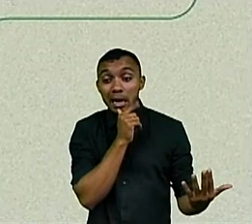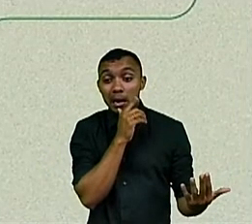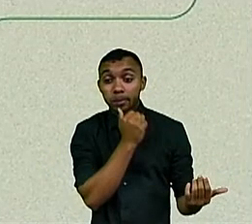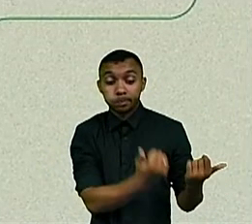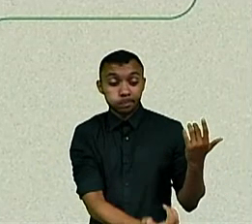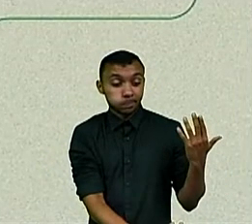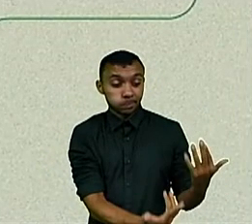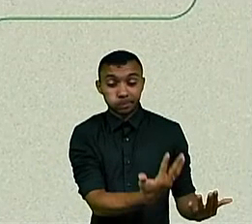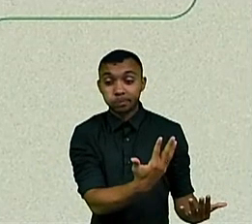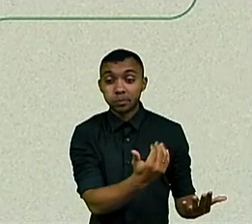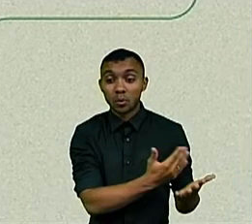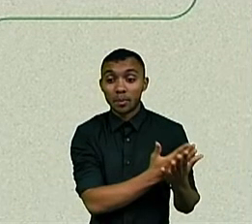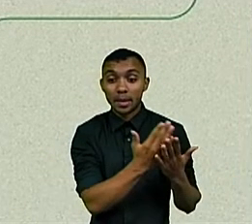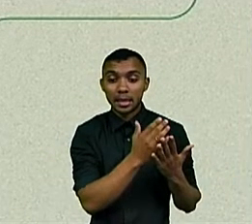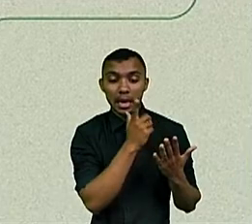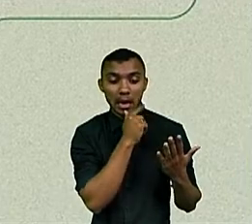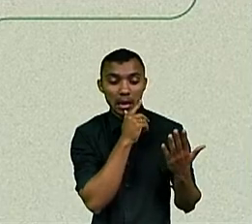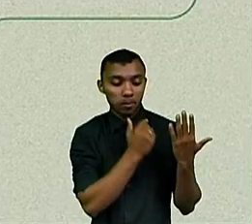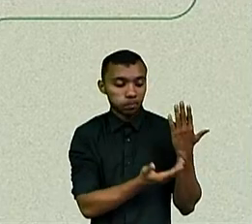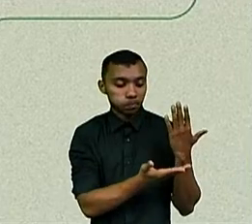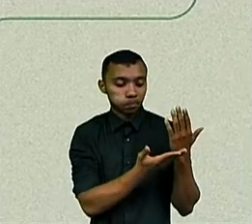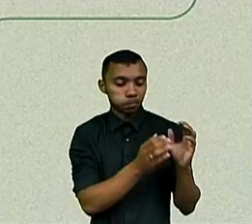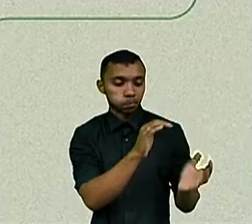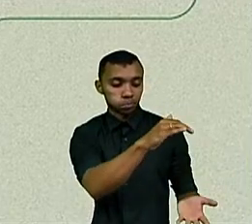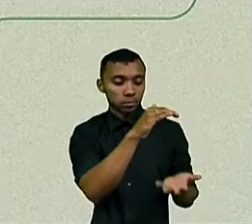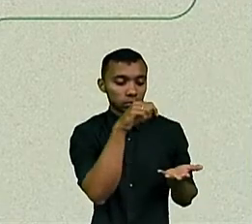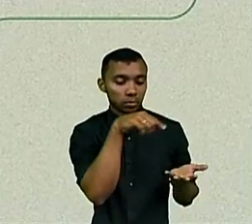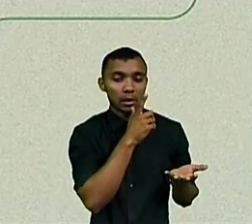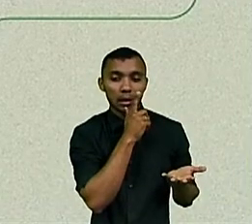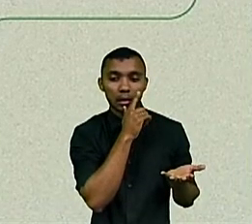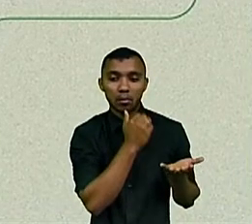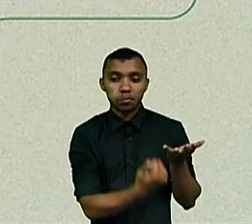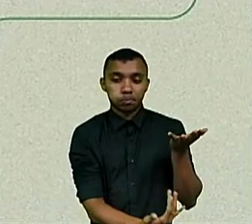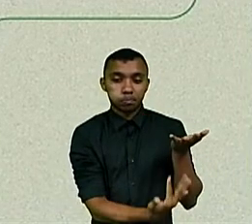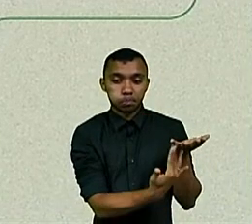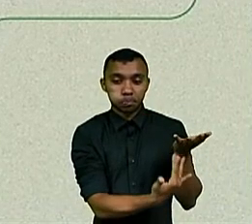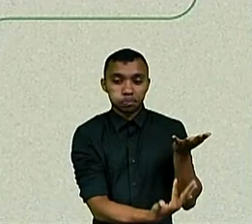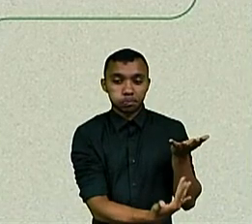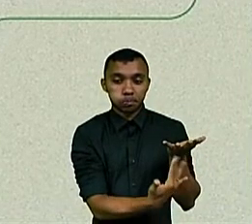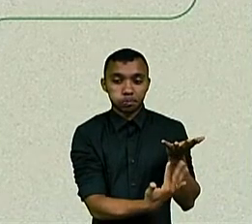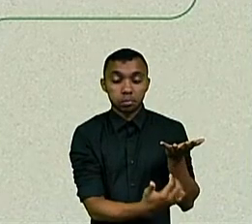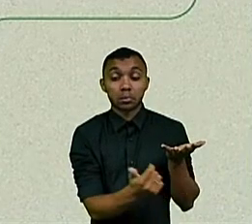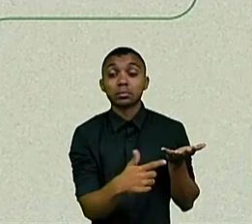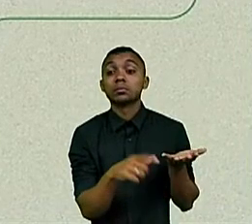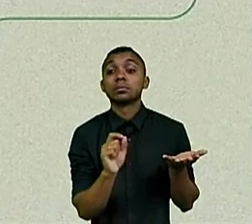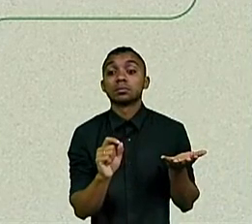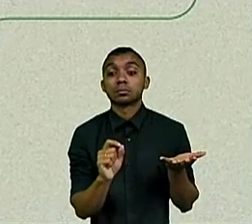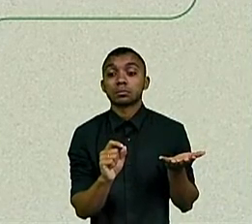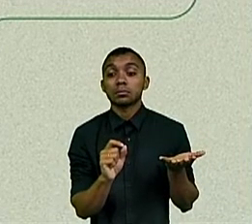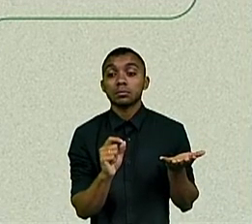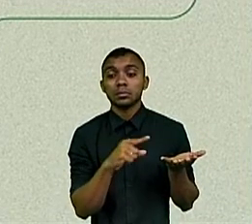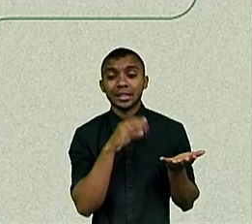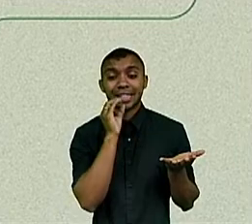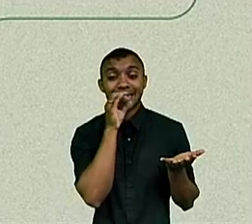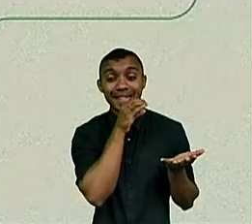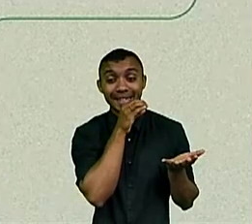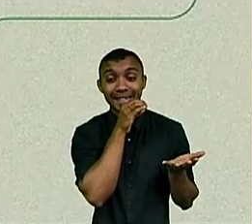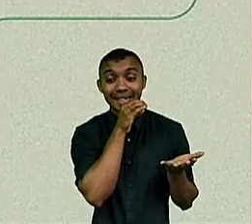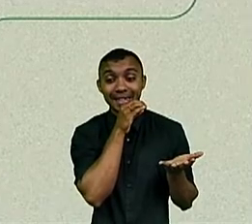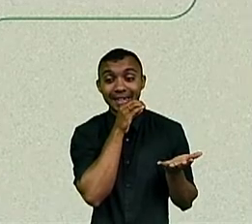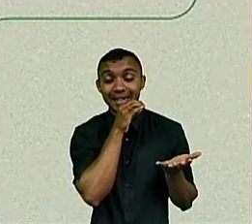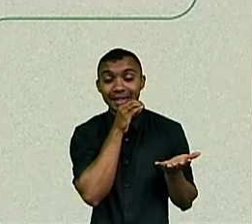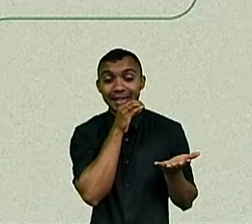aquece de baixo para cima e quando ocorre o aquecimento a água mais quente é menos